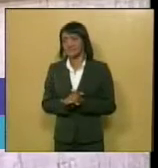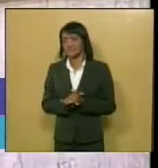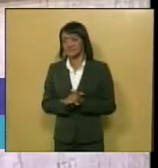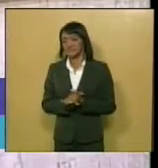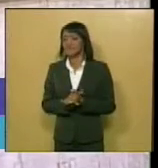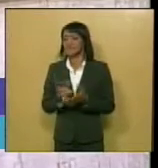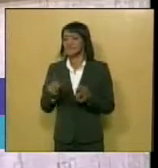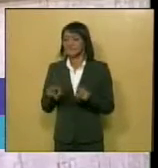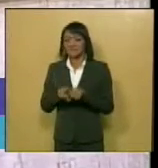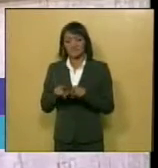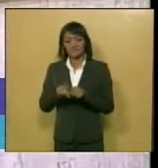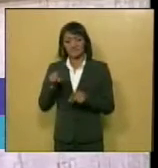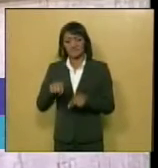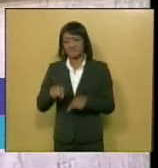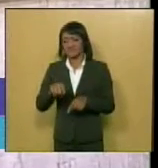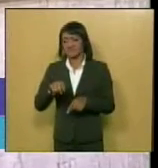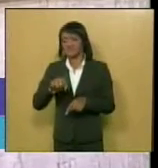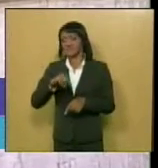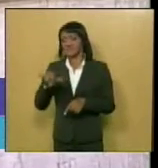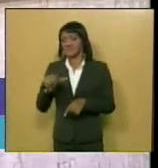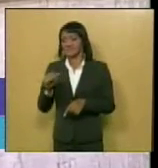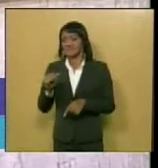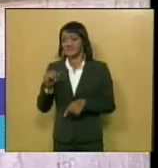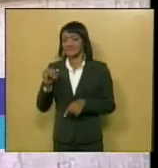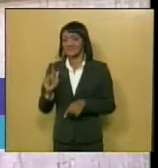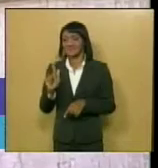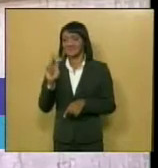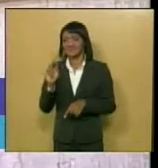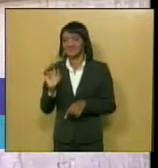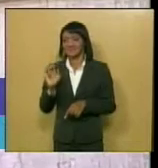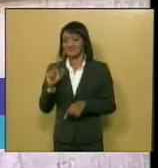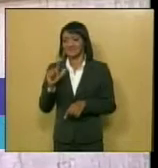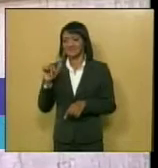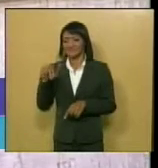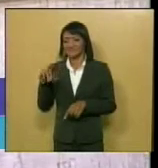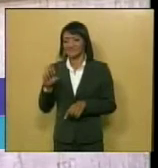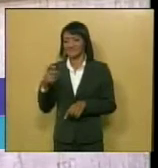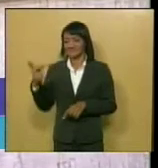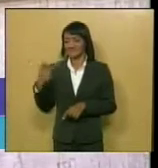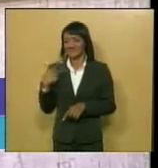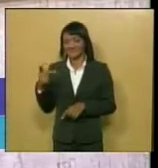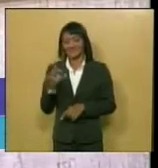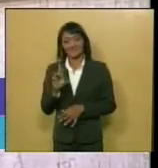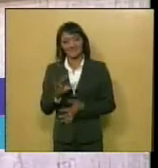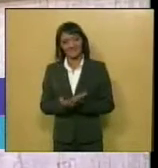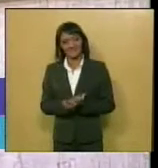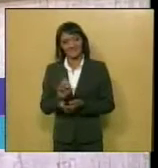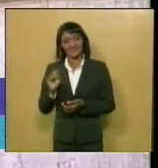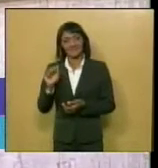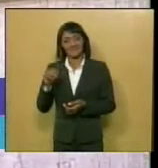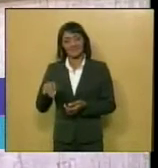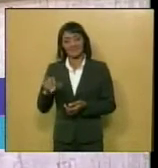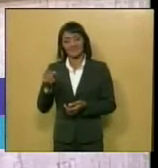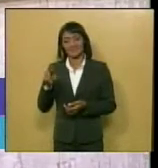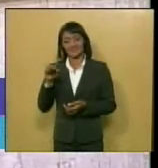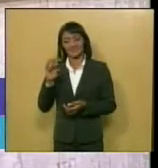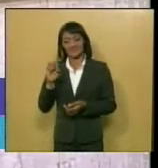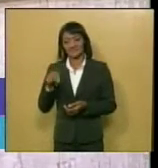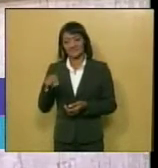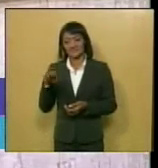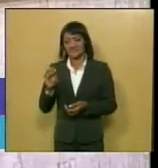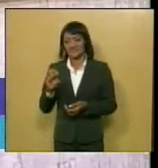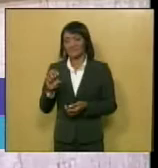Talvez, Zé Queiroz, aqui do PSD só tem nós dois, viu? Do PSD velho. Dessa Marona.